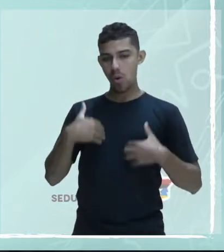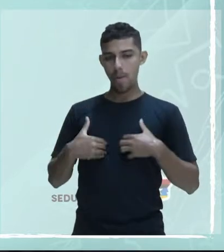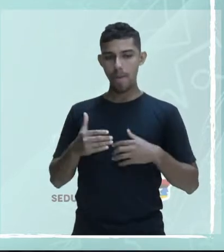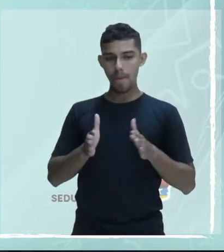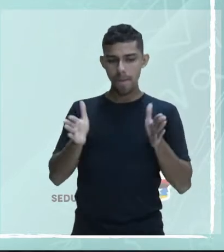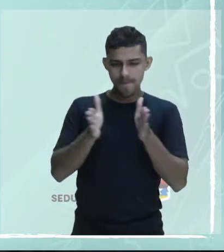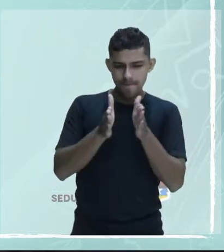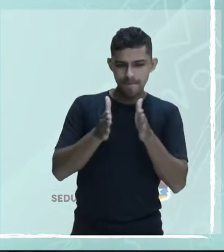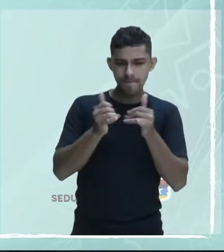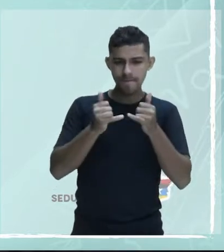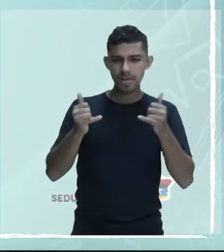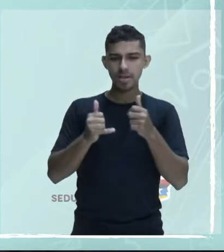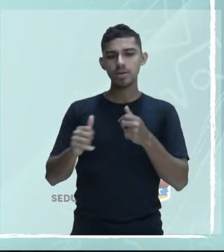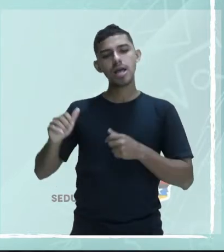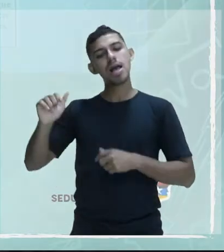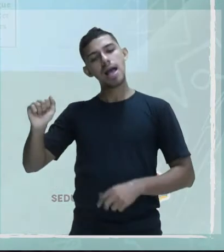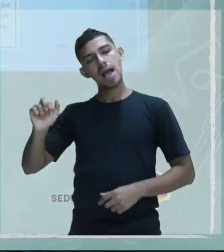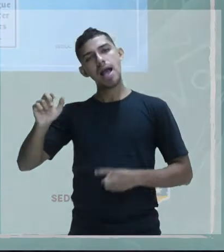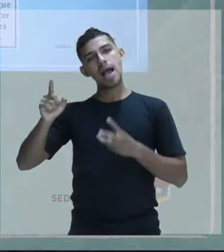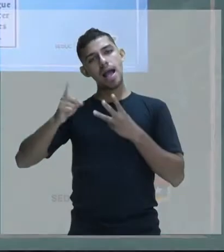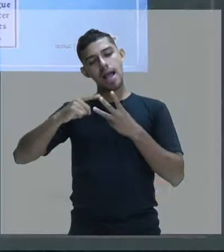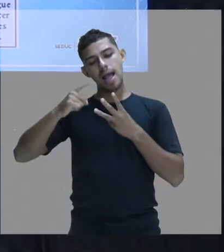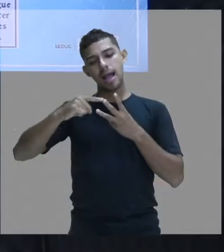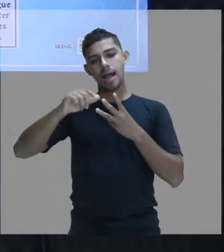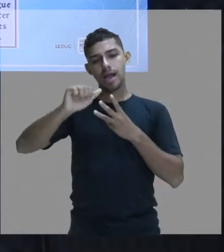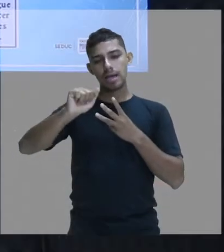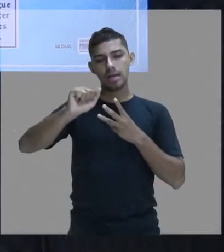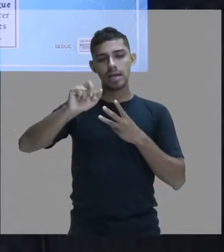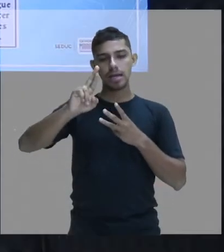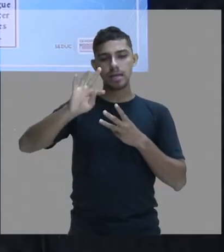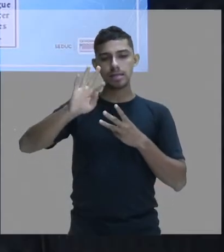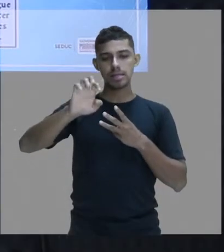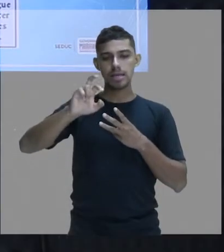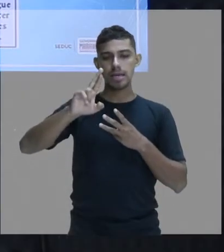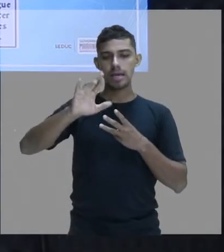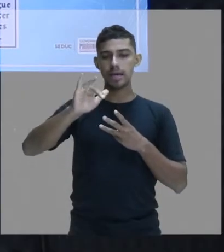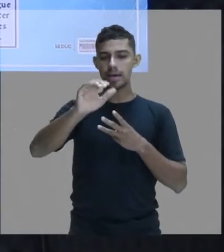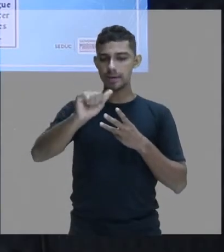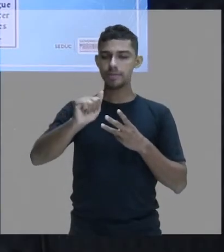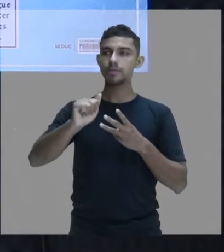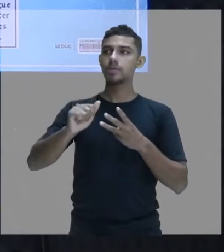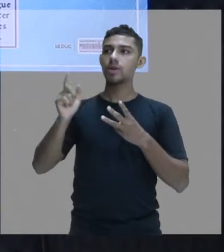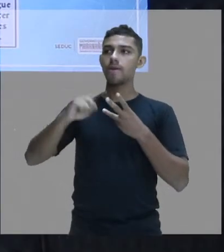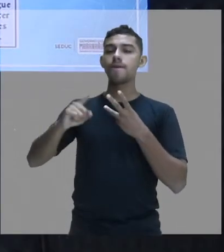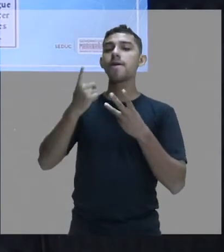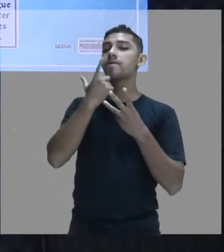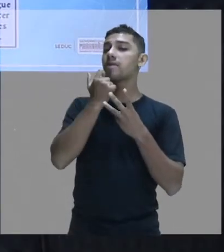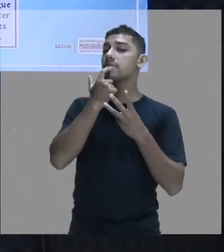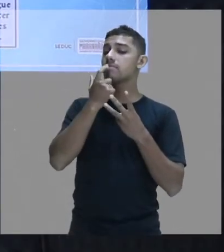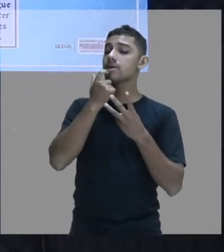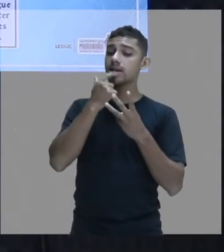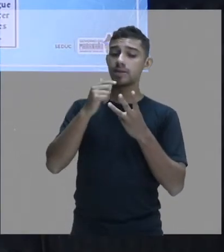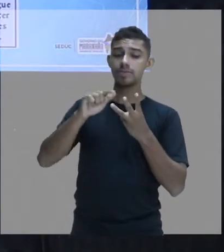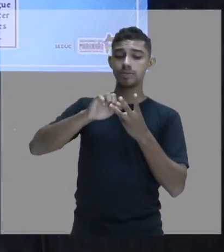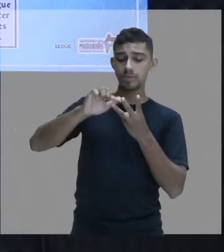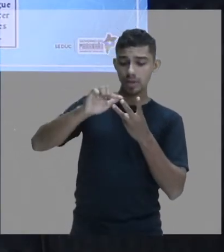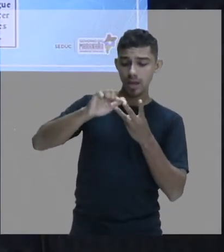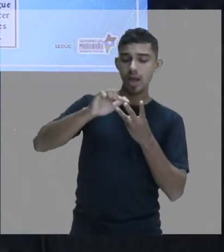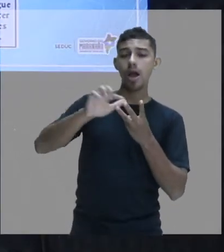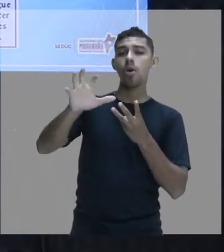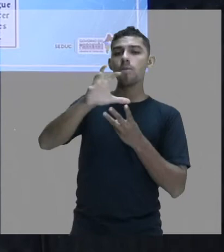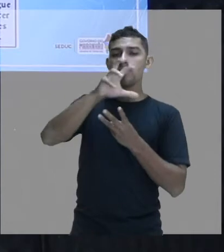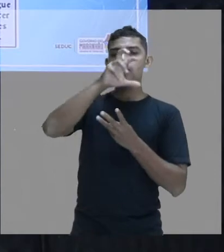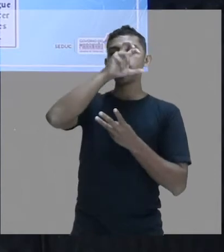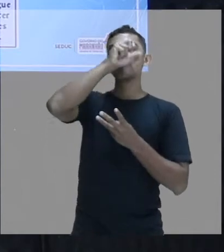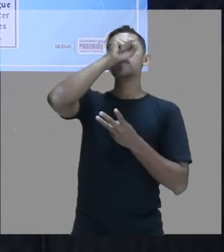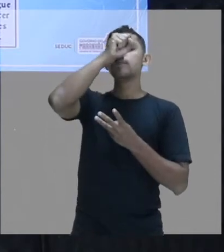finas que as das artérias. As artérias, pessoal, tá aqui, ó, já tem essa característica o quê? Vermelhinha, significa